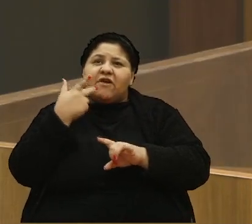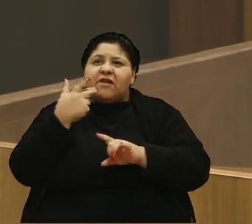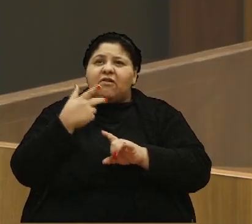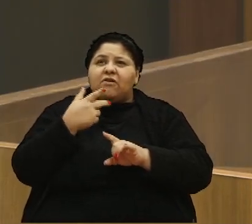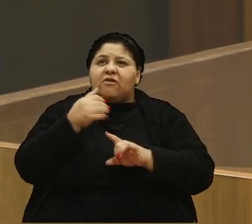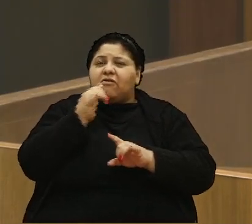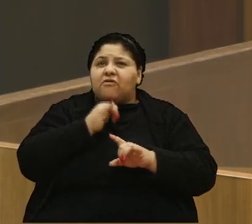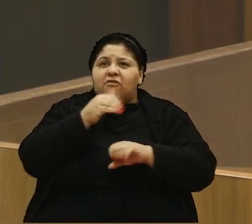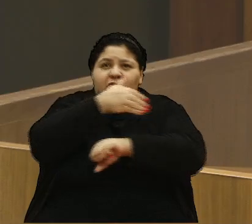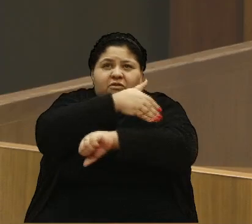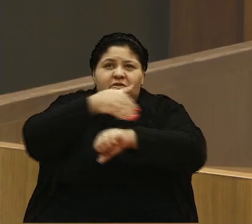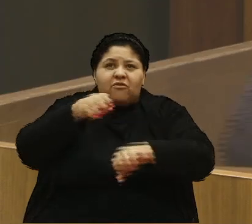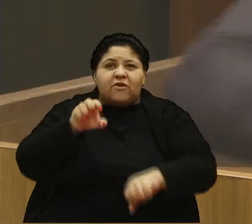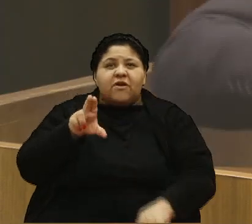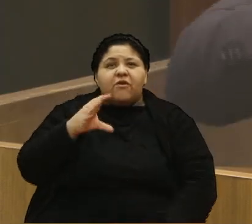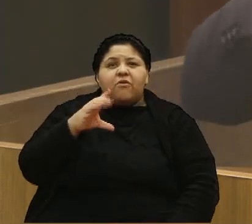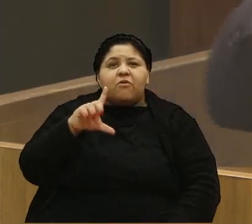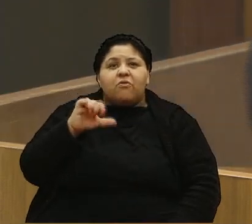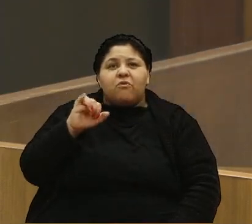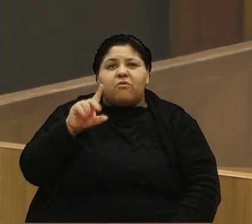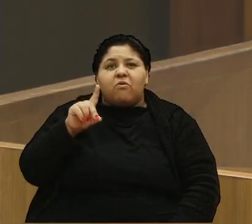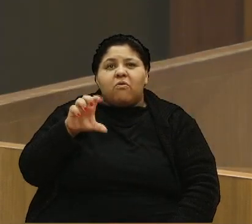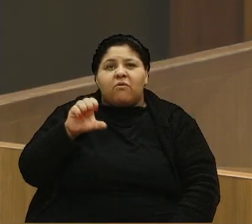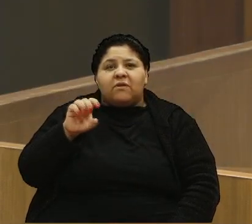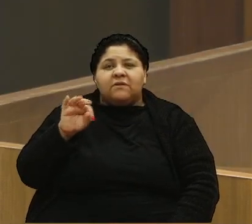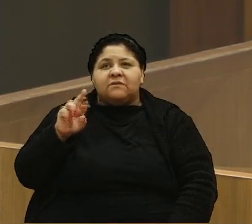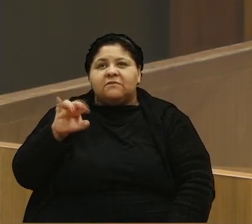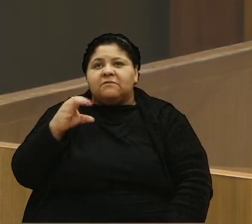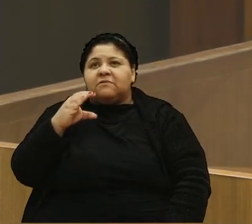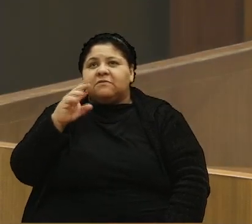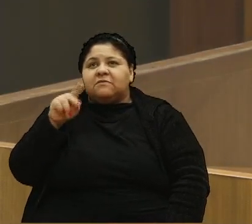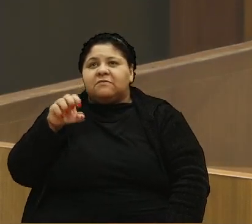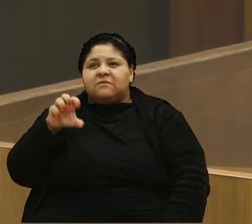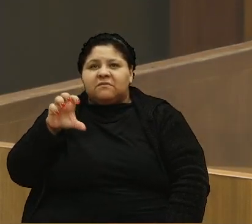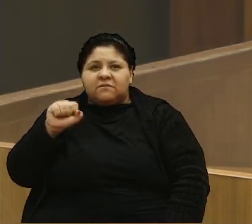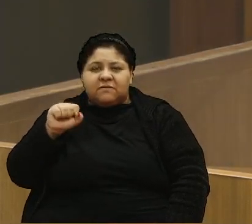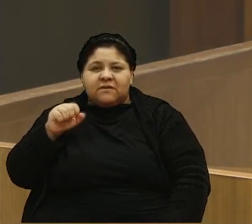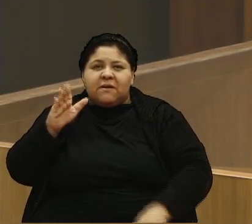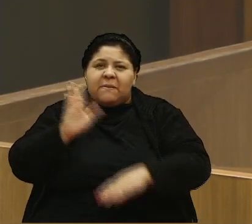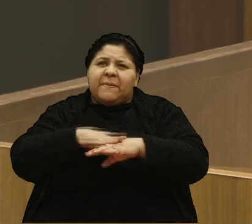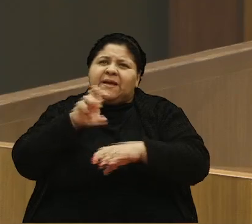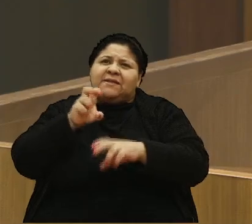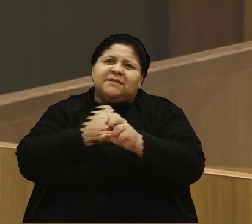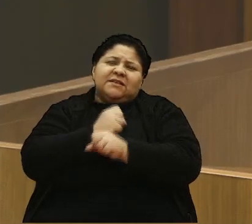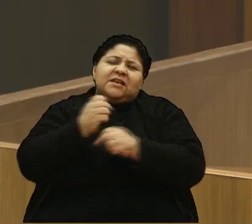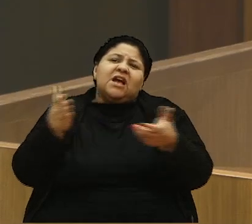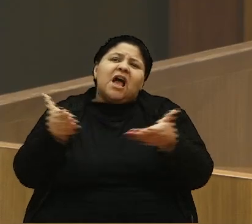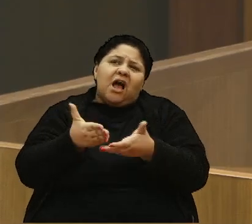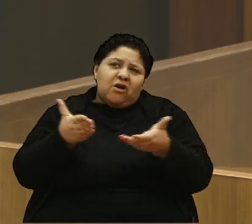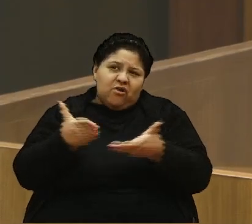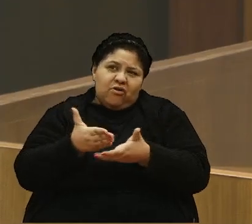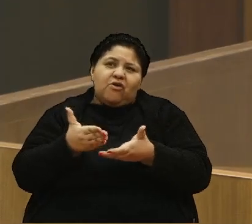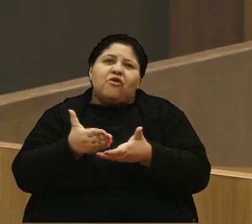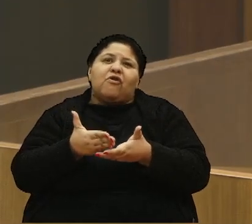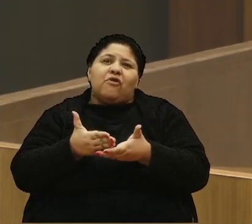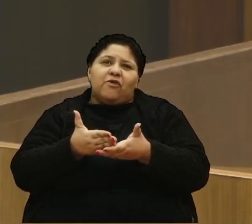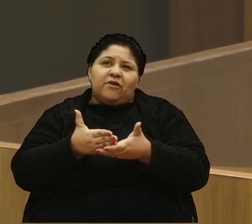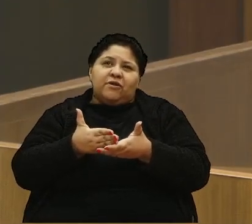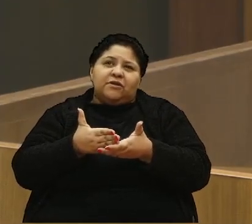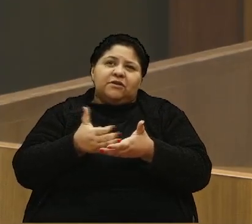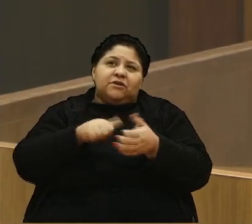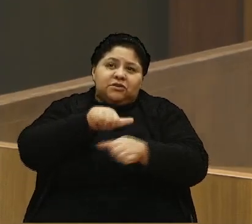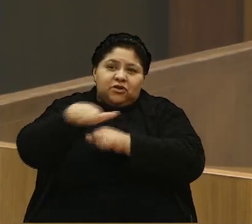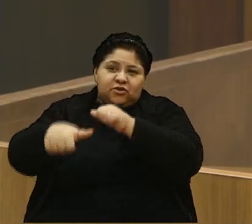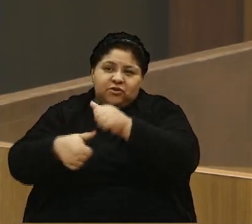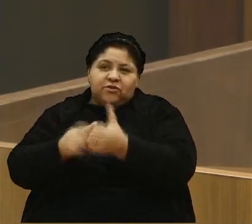a rua Euclides Treques. Há mais de 5 anos essa demanda, mas que agora aos poucos está saindo do papel e se tornando